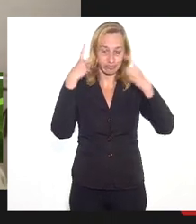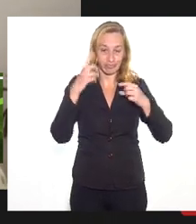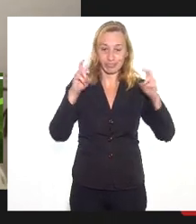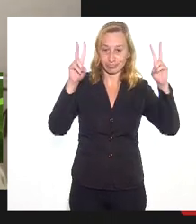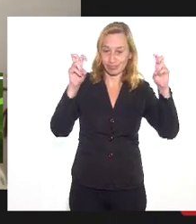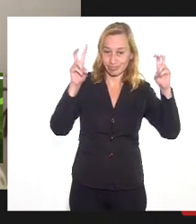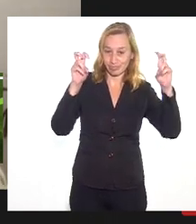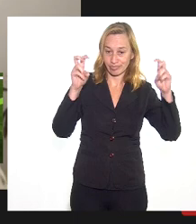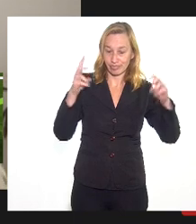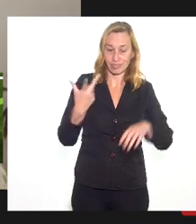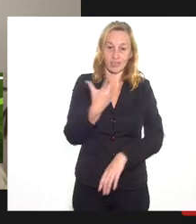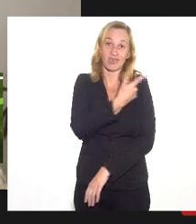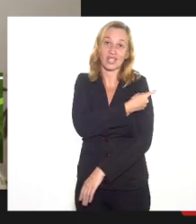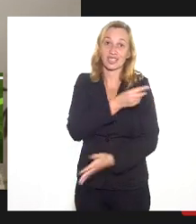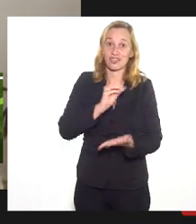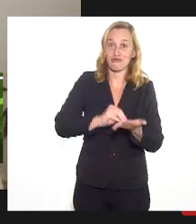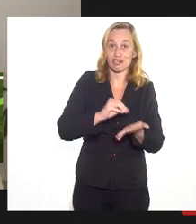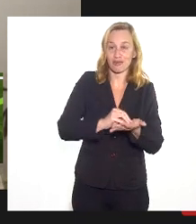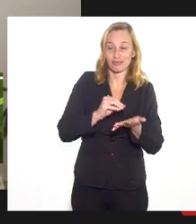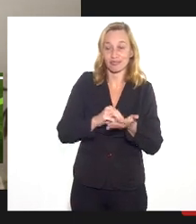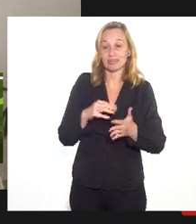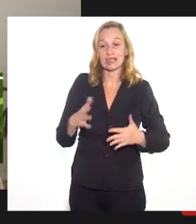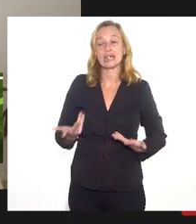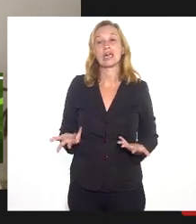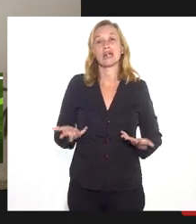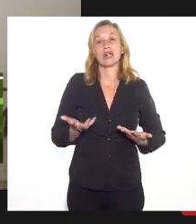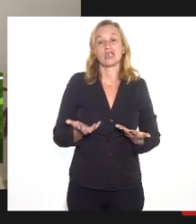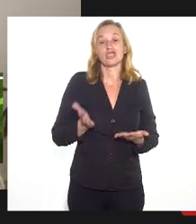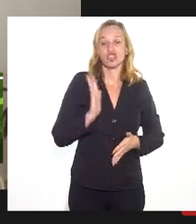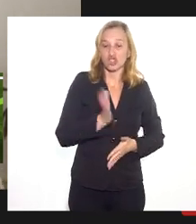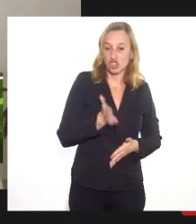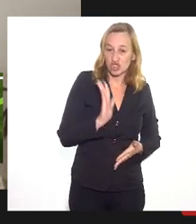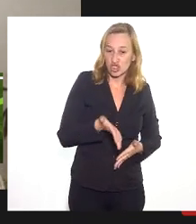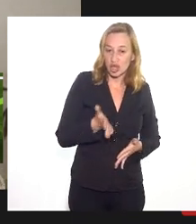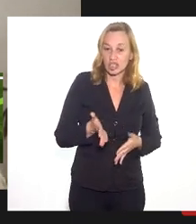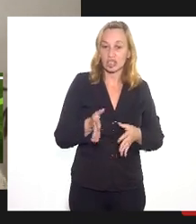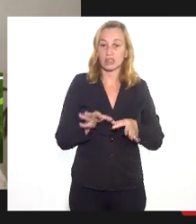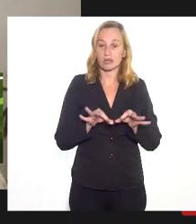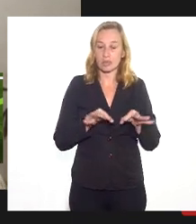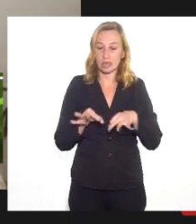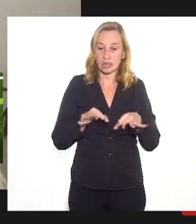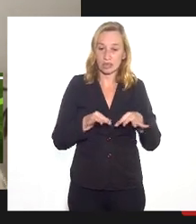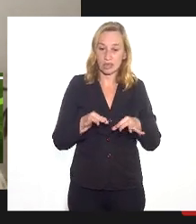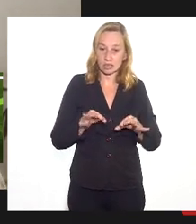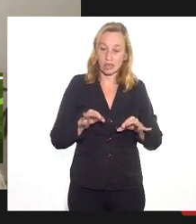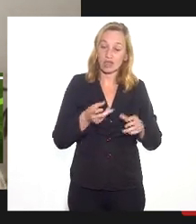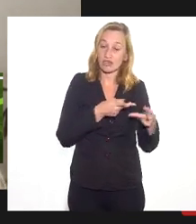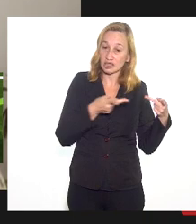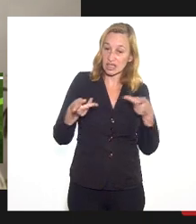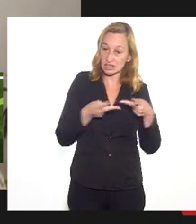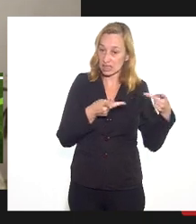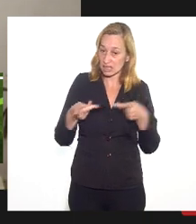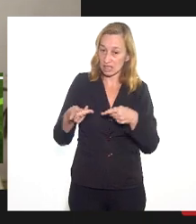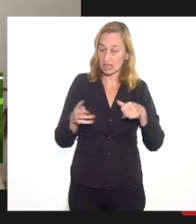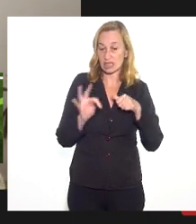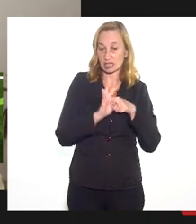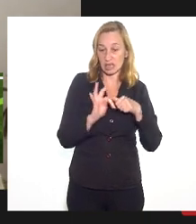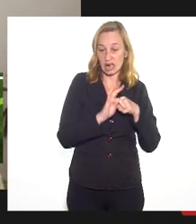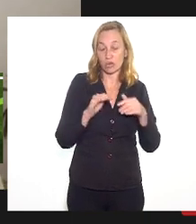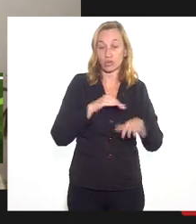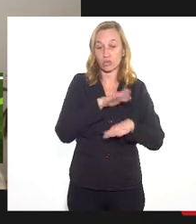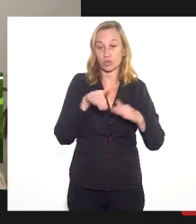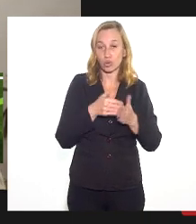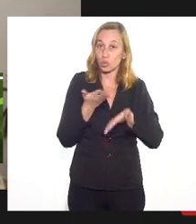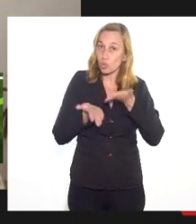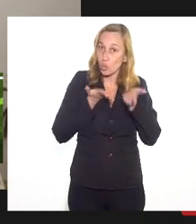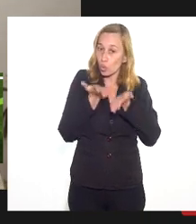da imunização, né? Então, ainda que já estejamos fazendo muitas visitas técnicas com todo o